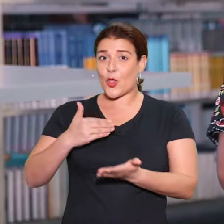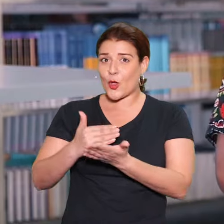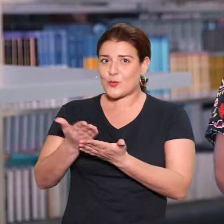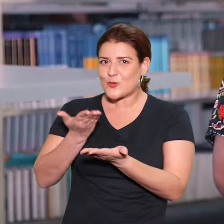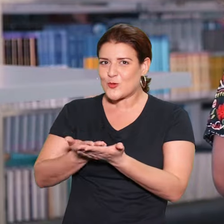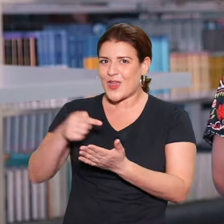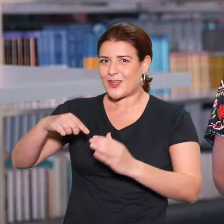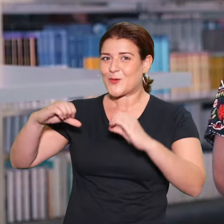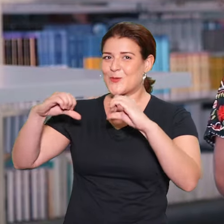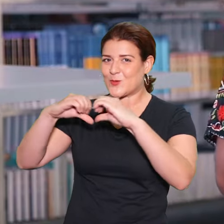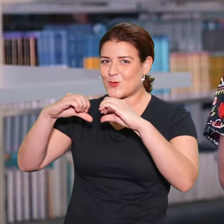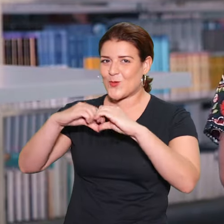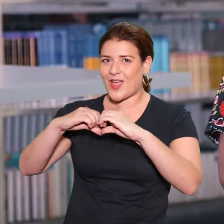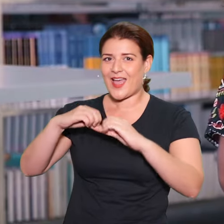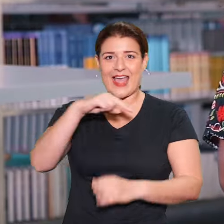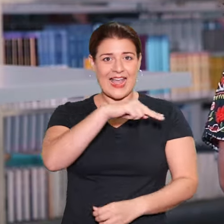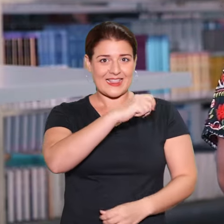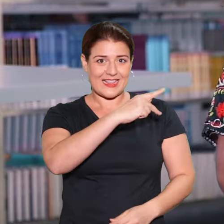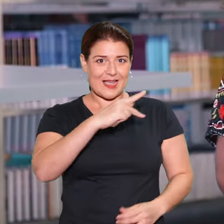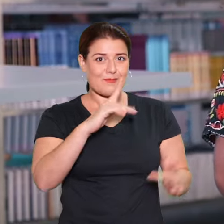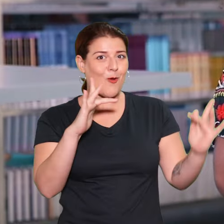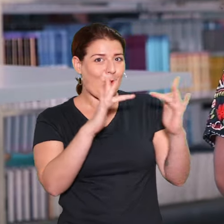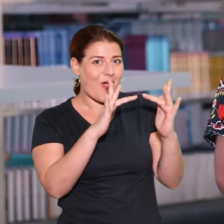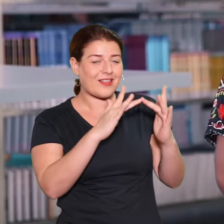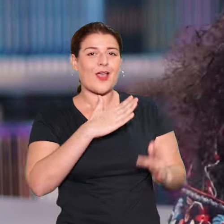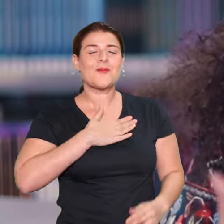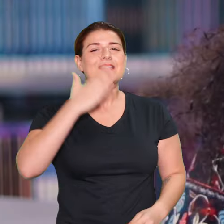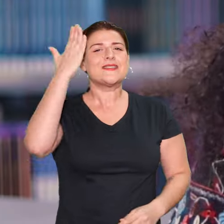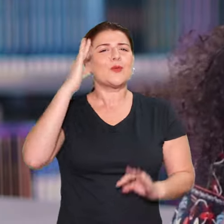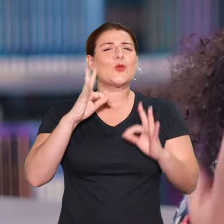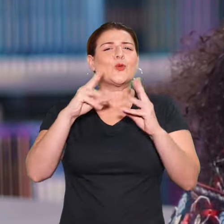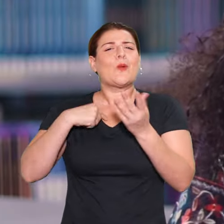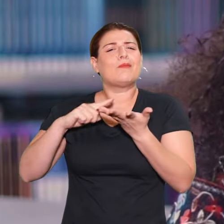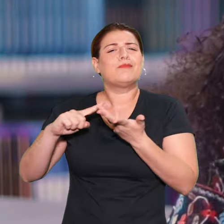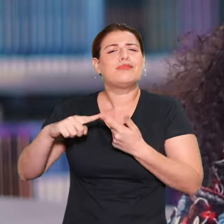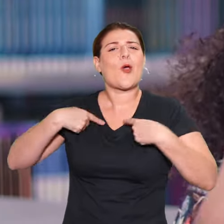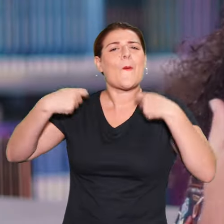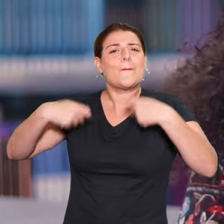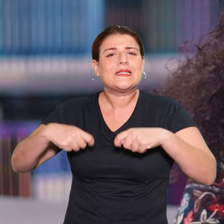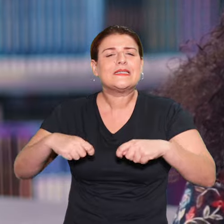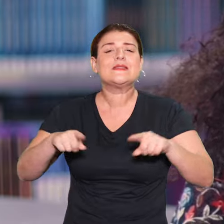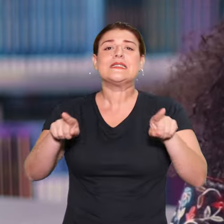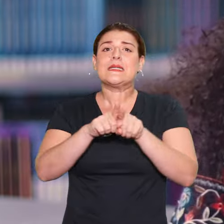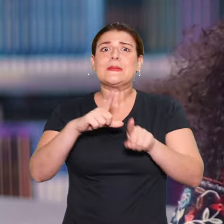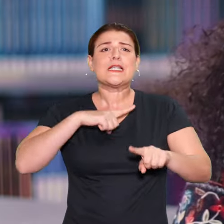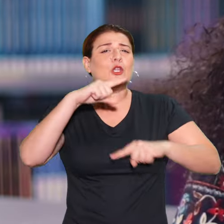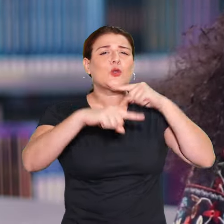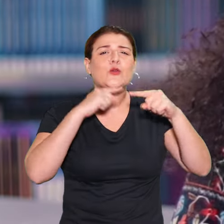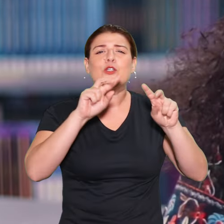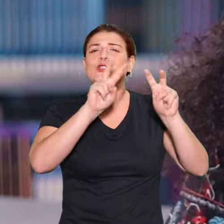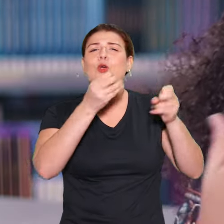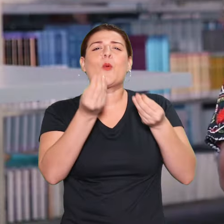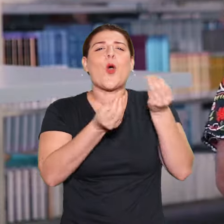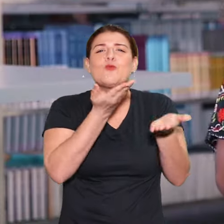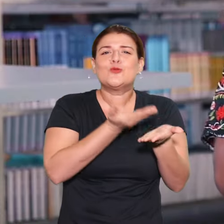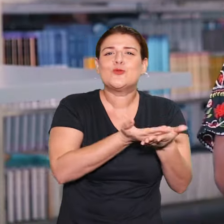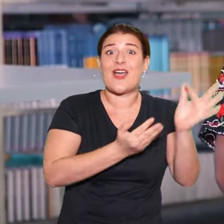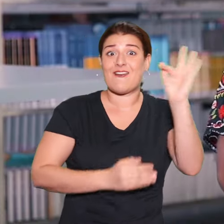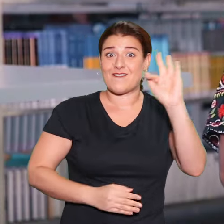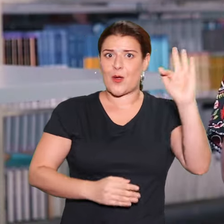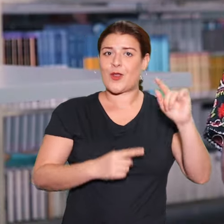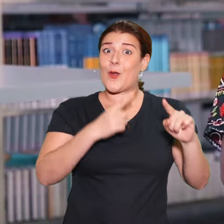Quando eu comecei a estudar aqui na Uniswam, o NAP entrou em contato comigo para poder saber tudo o que eu precisava, para poder tirar as minhas dúvidas com relação à